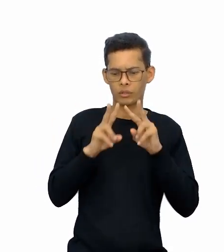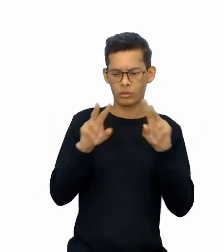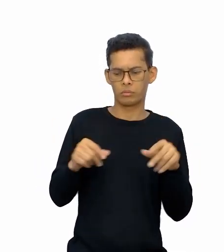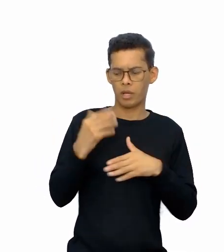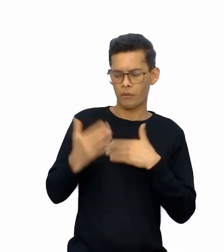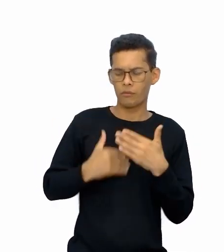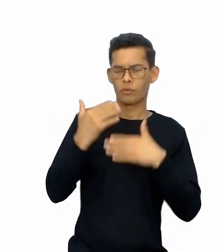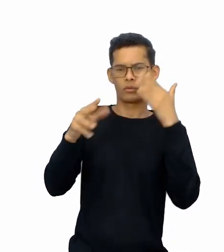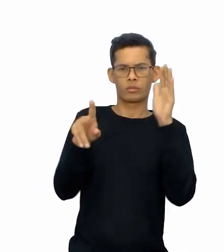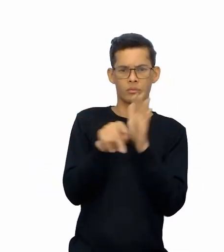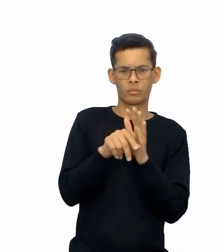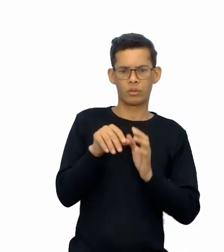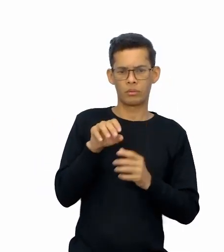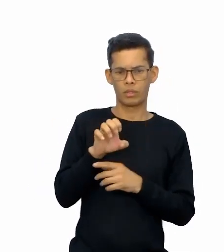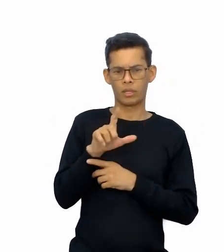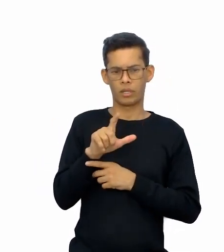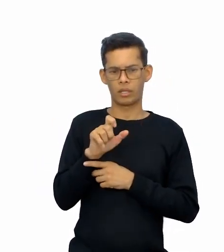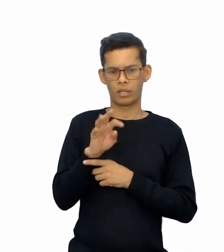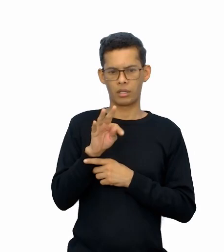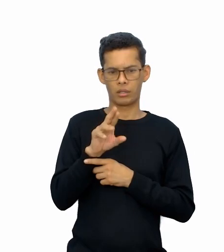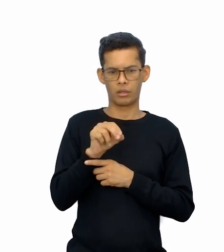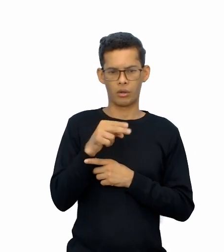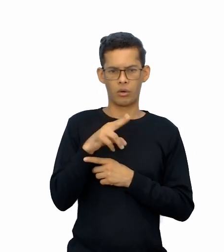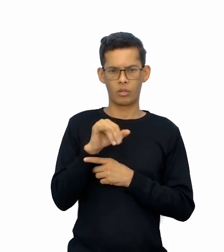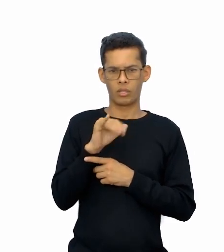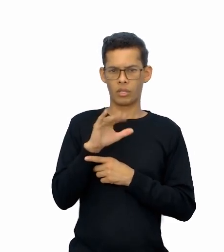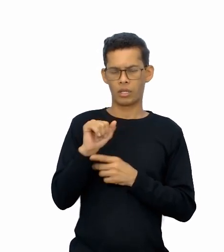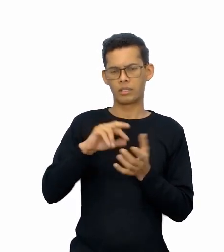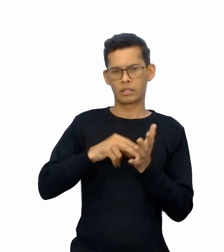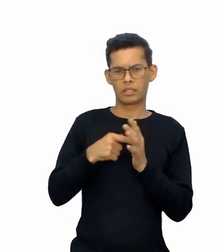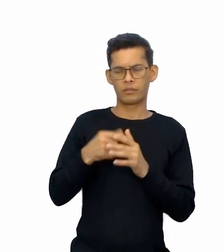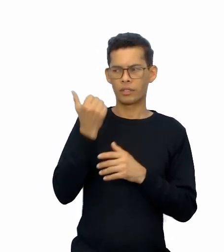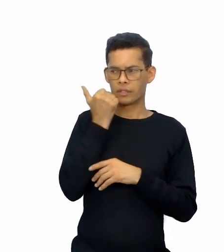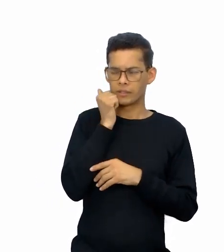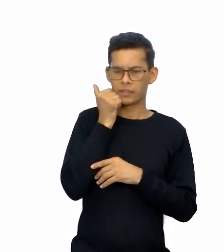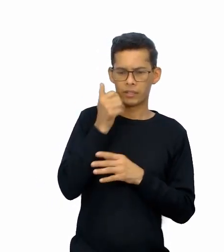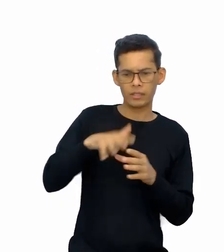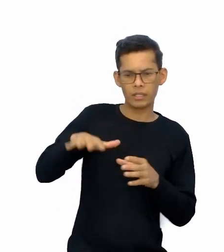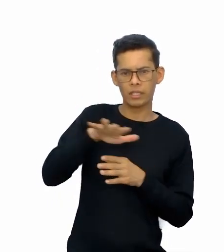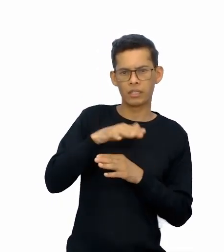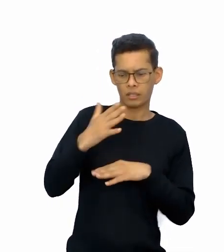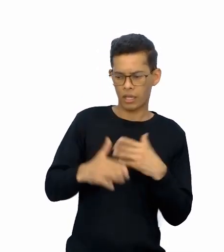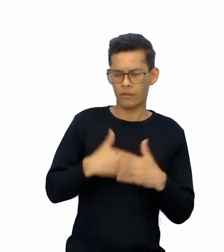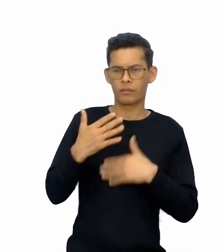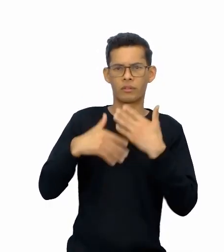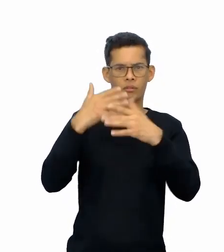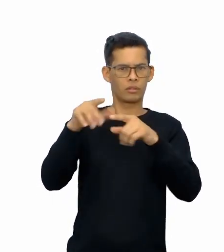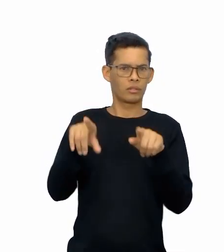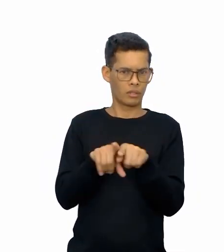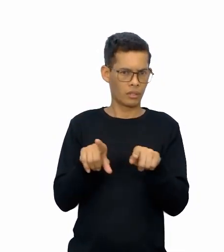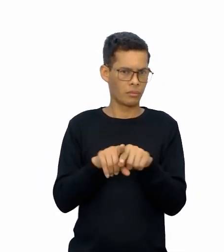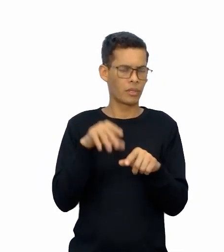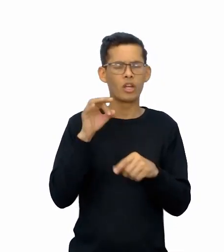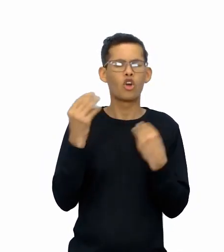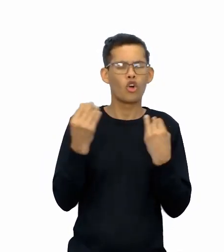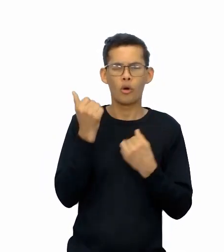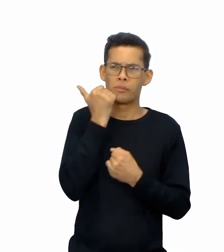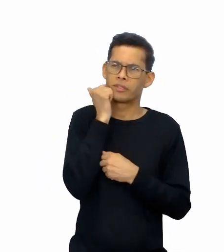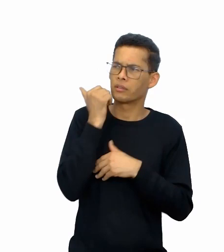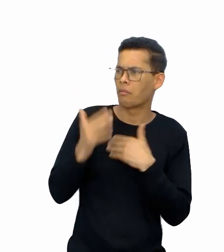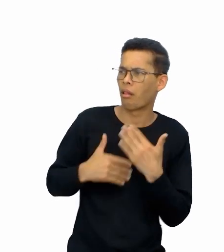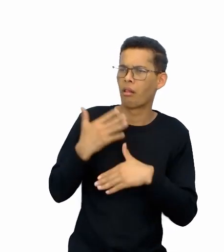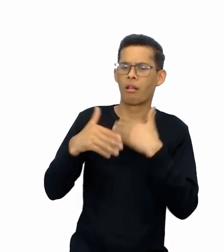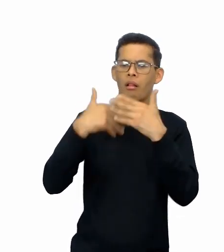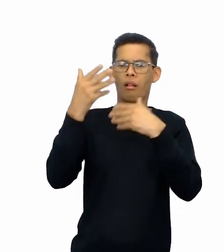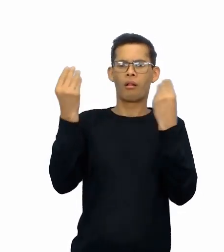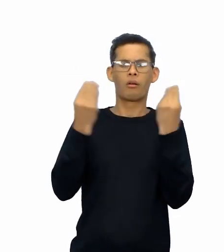falando de evolução da ciência de modo geral também, né? Só que num tema específico. E como que a ciência evolui? A ciência